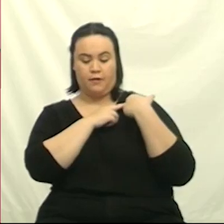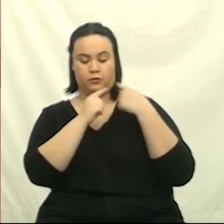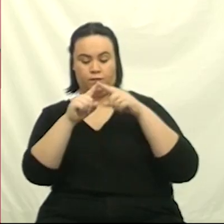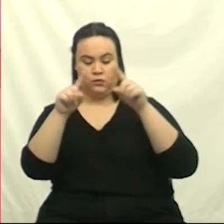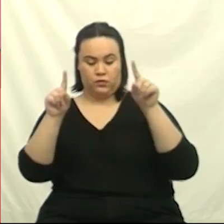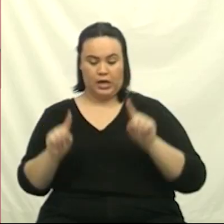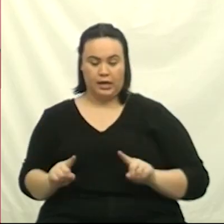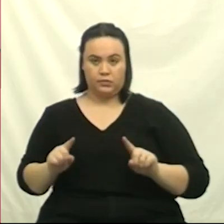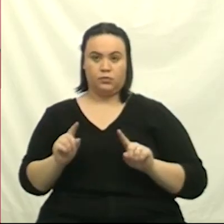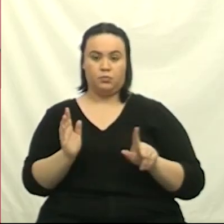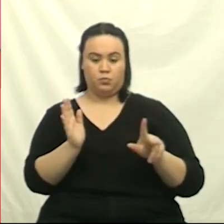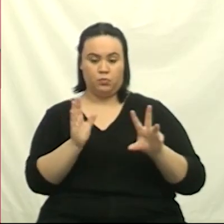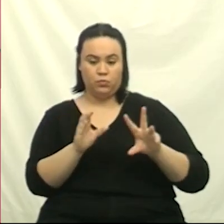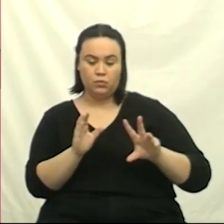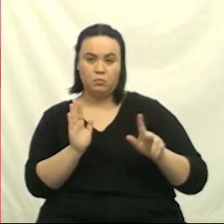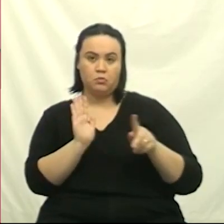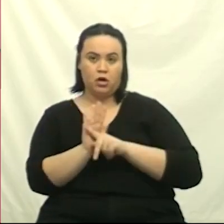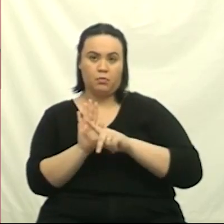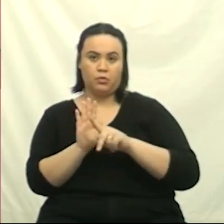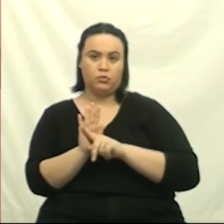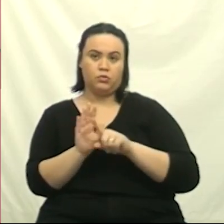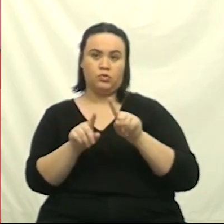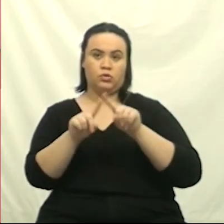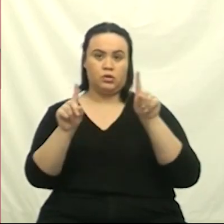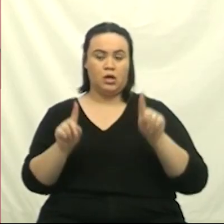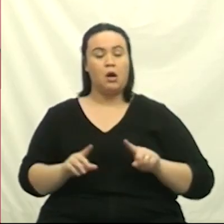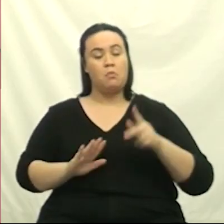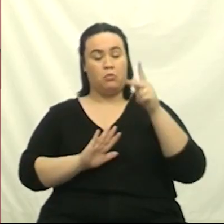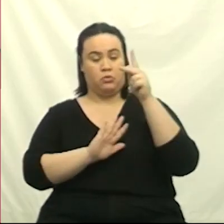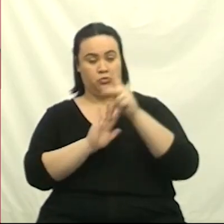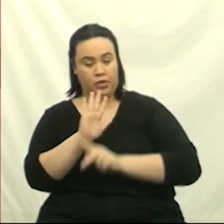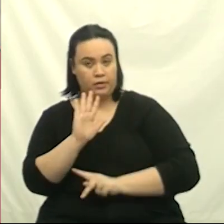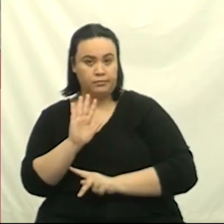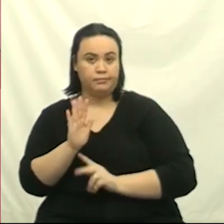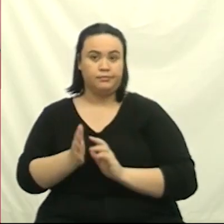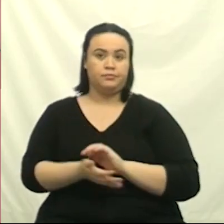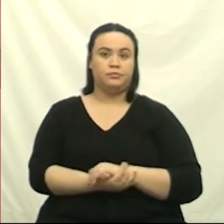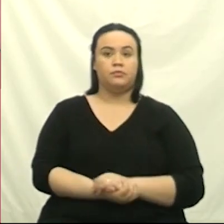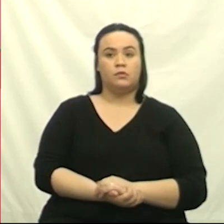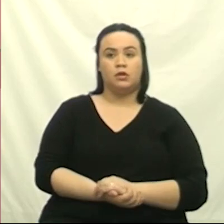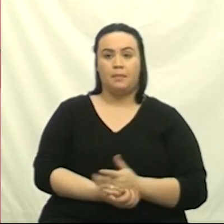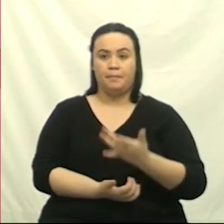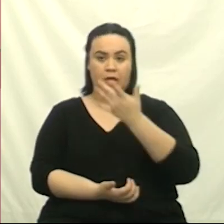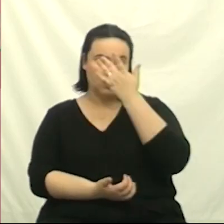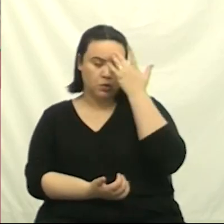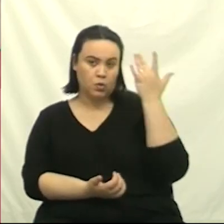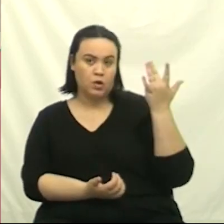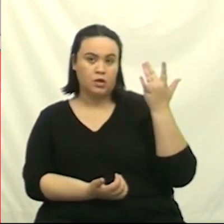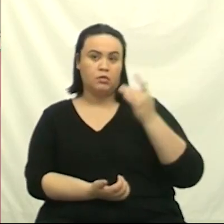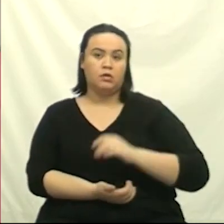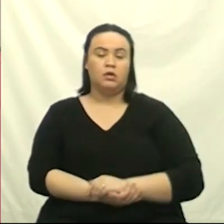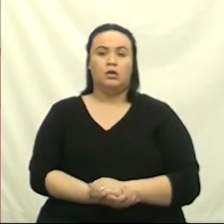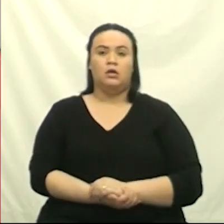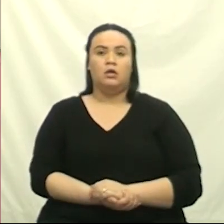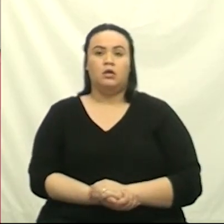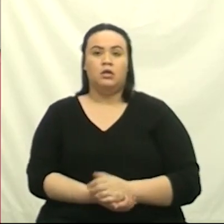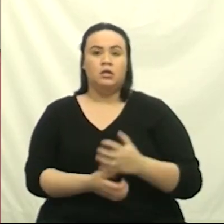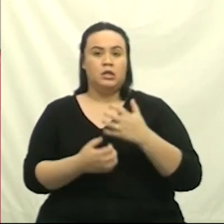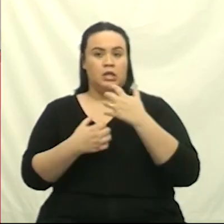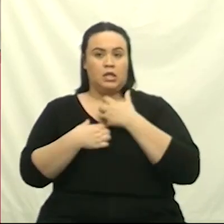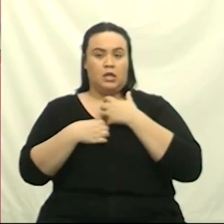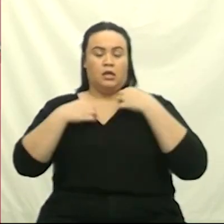então é um projeto que realmente claro que as pessoas que lá estavam hoje se sentem